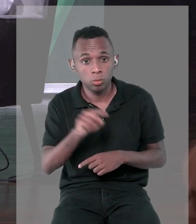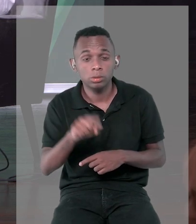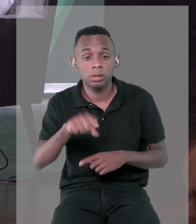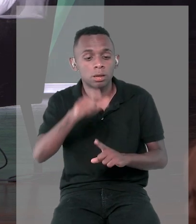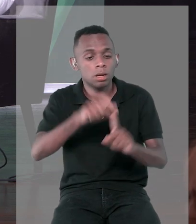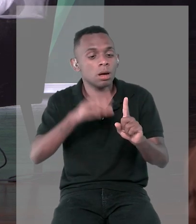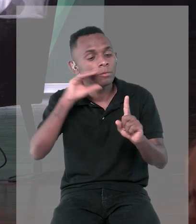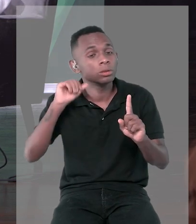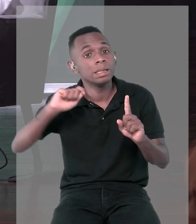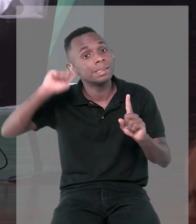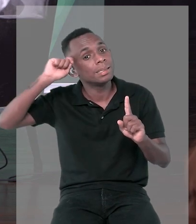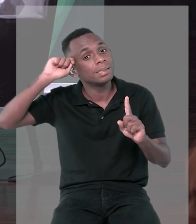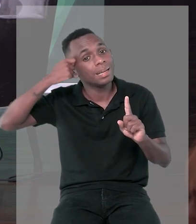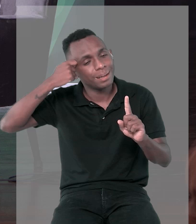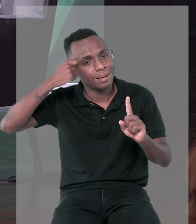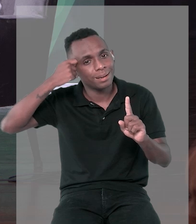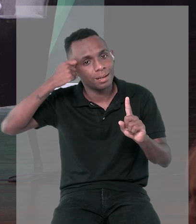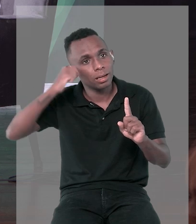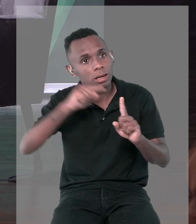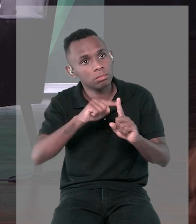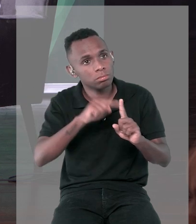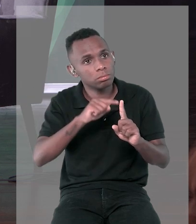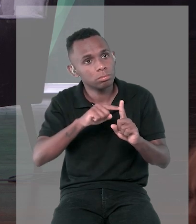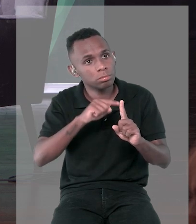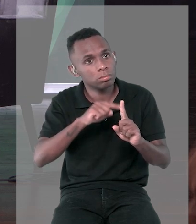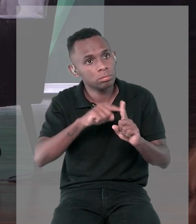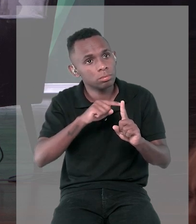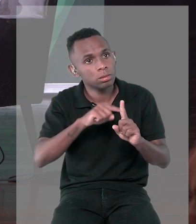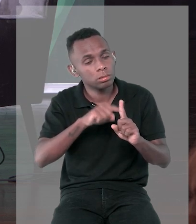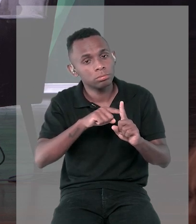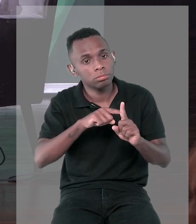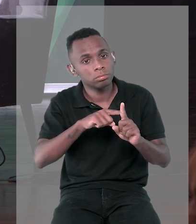negra. E ele queria uma negra, uma preta,